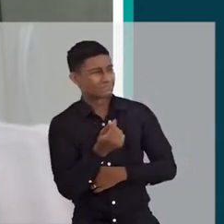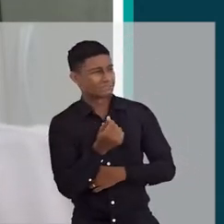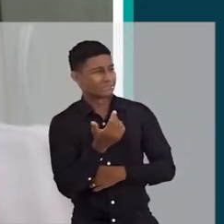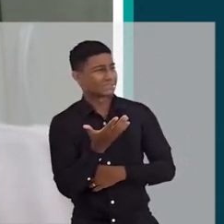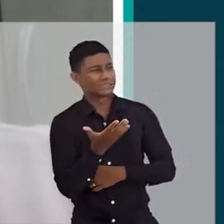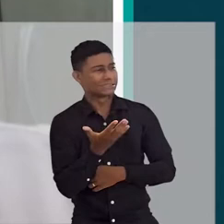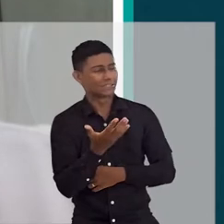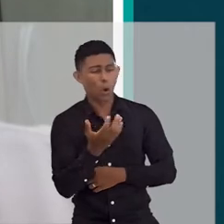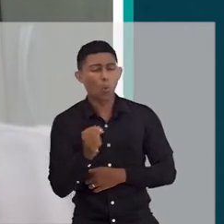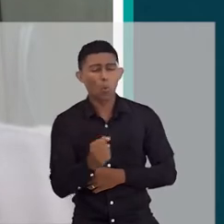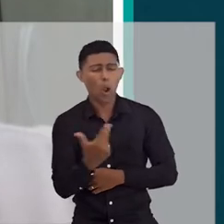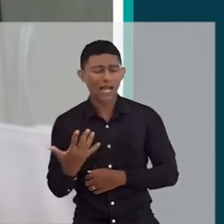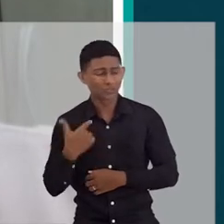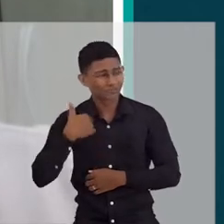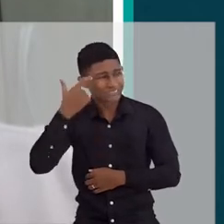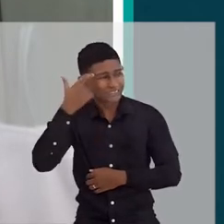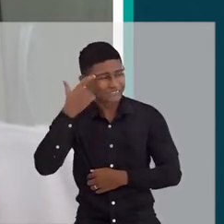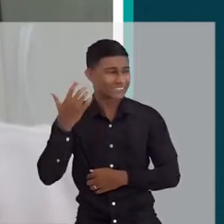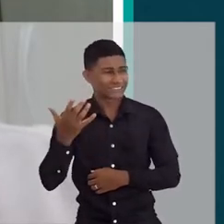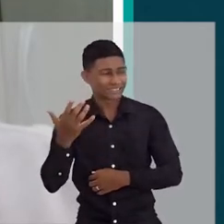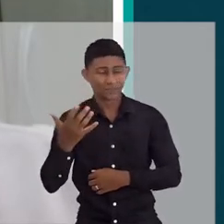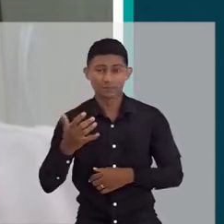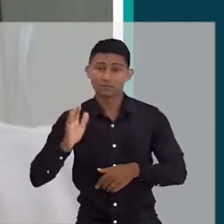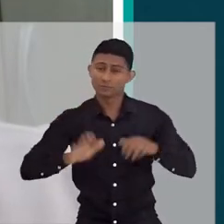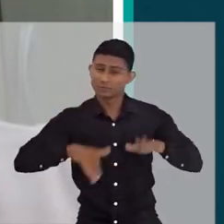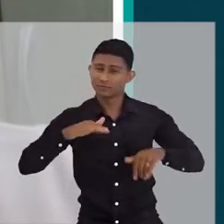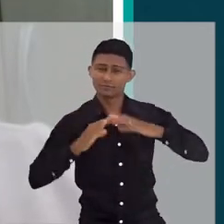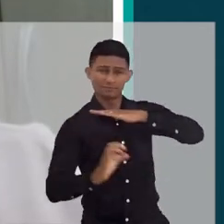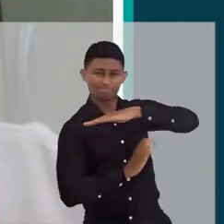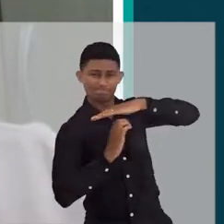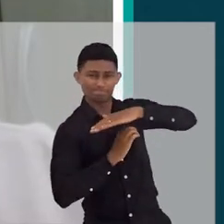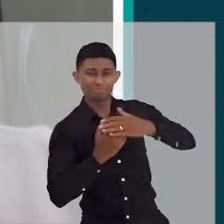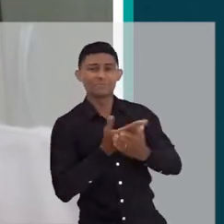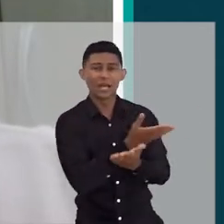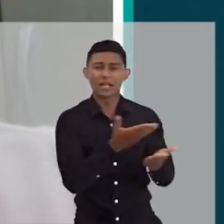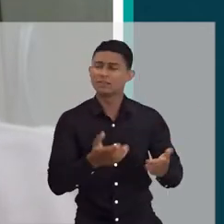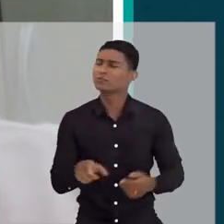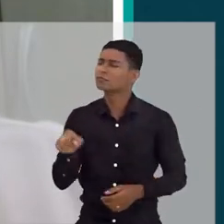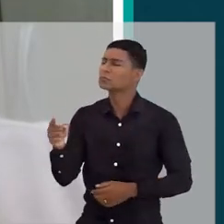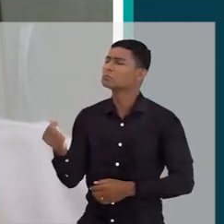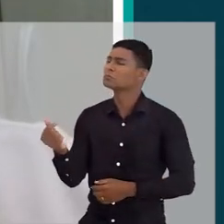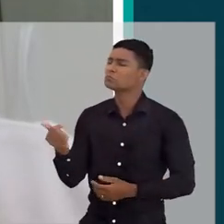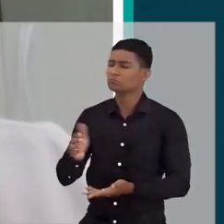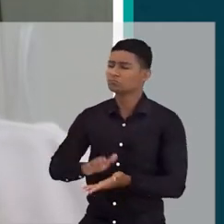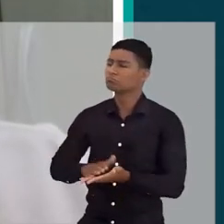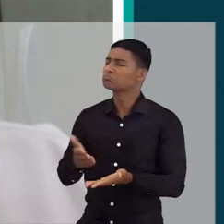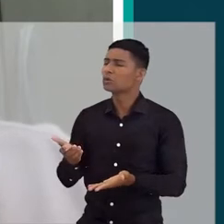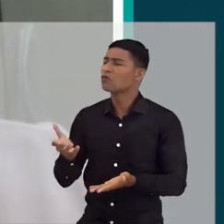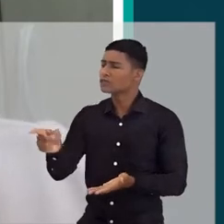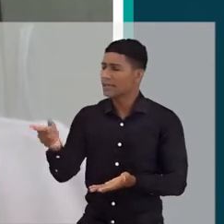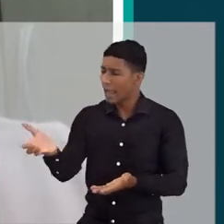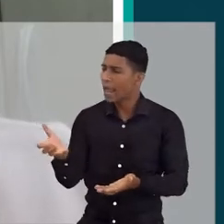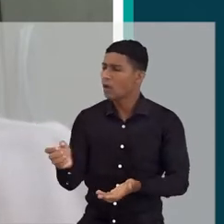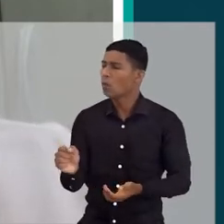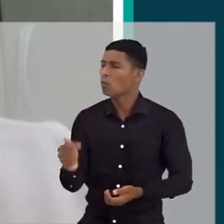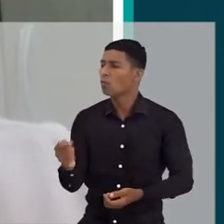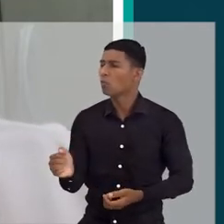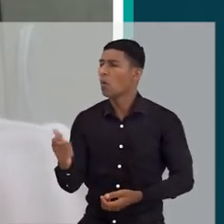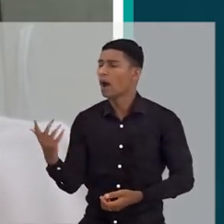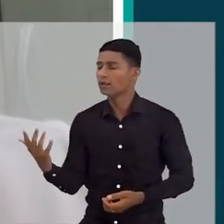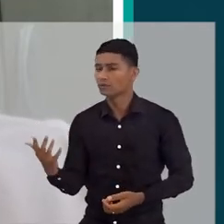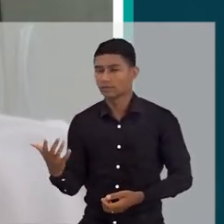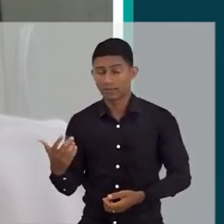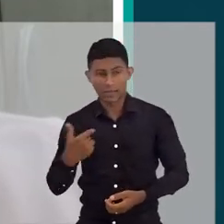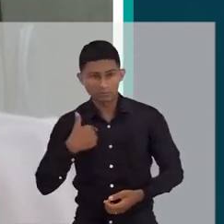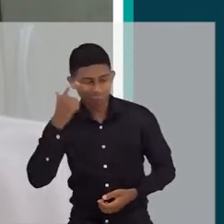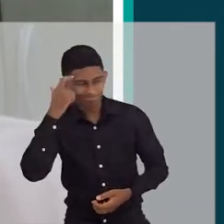algo importante. Né? Então é sempre um problema, e eu acho que as marcas acabam explorando isso, né? Ah, quanto você cobra? E tudo. Aí a pessoa, né, aquela de, poxa,